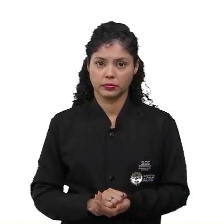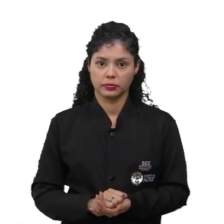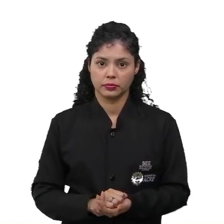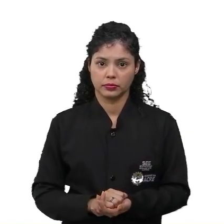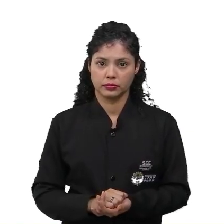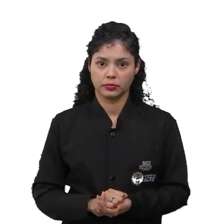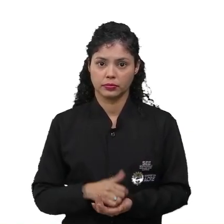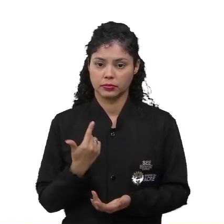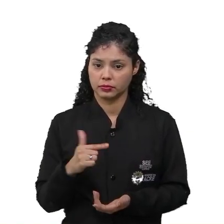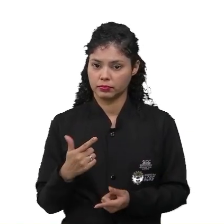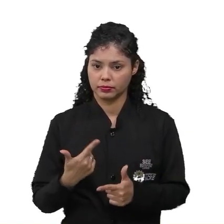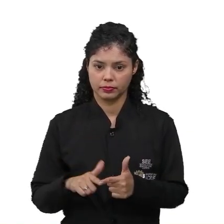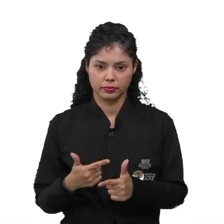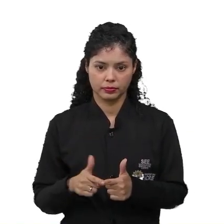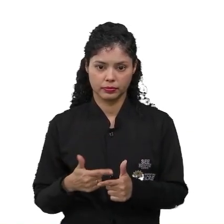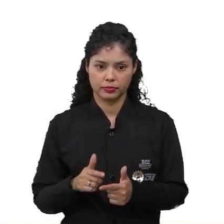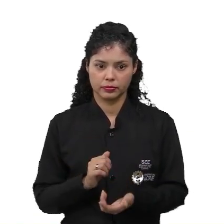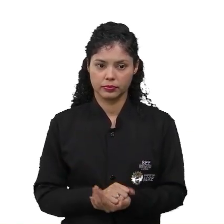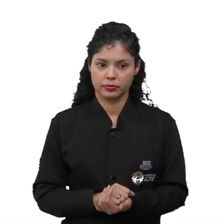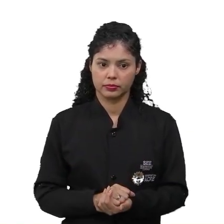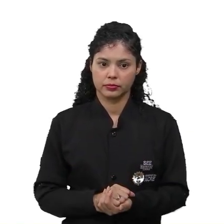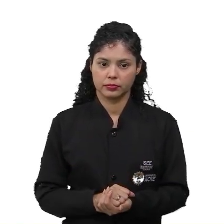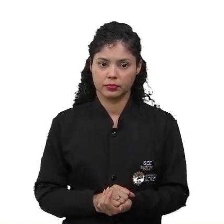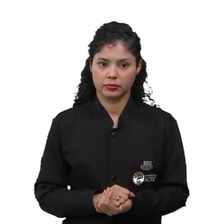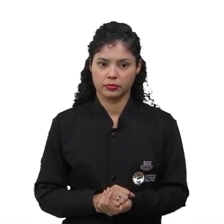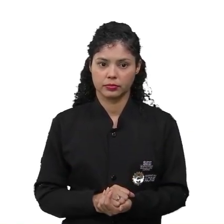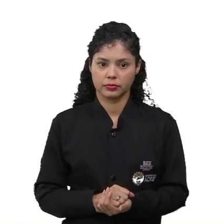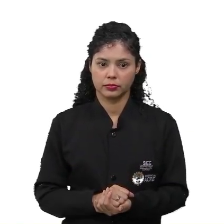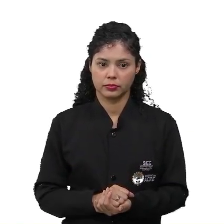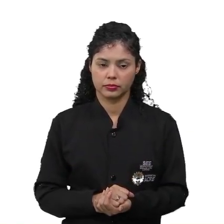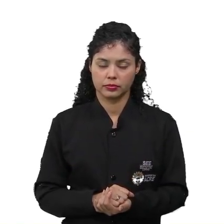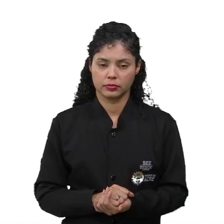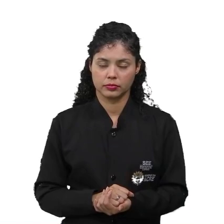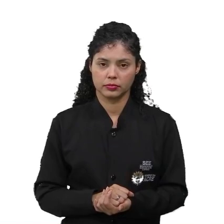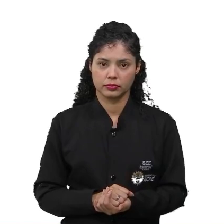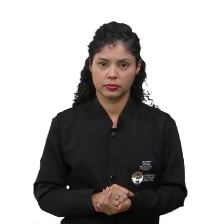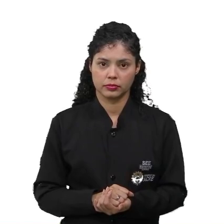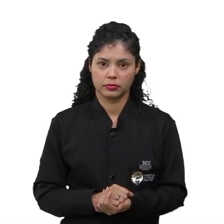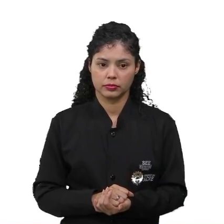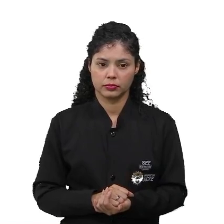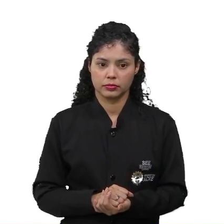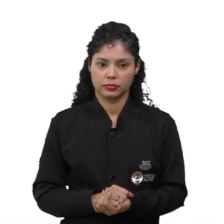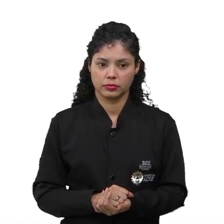que não tem problema. Deixa eu apagar aqui.